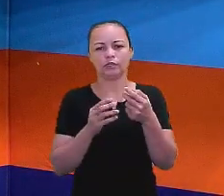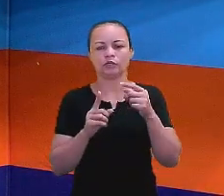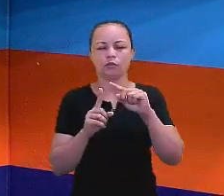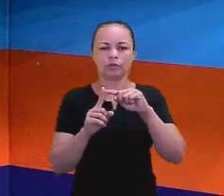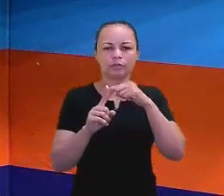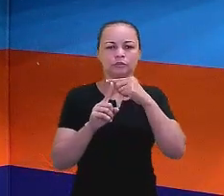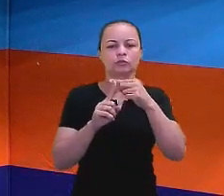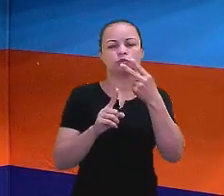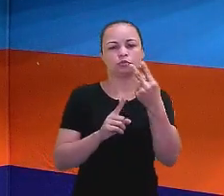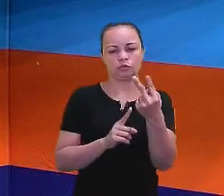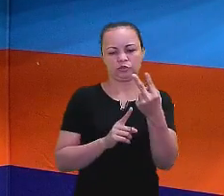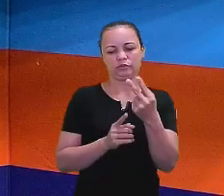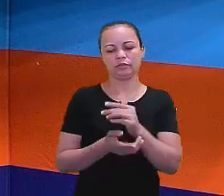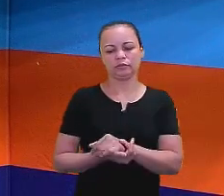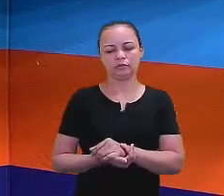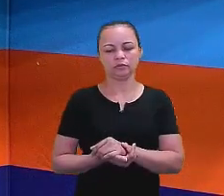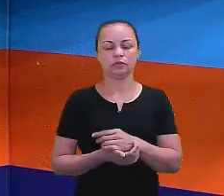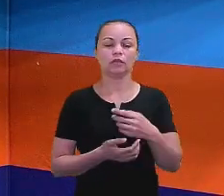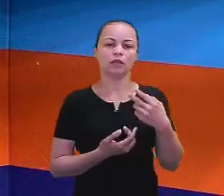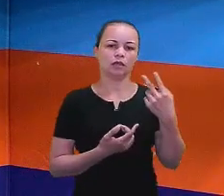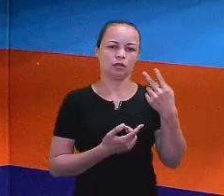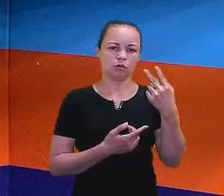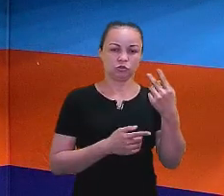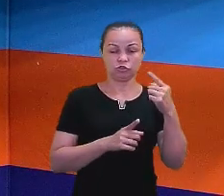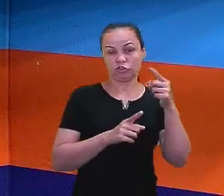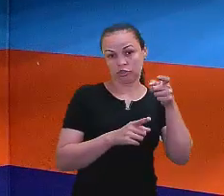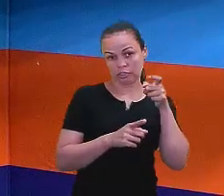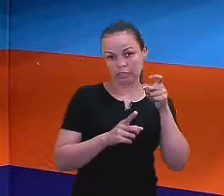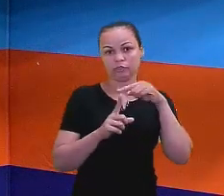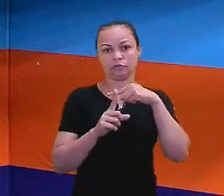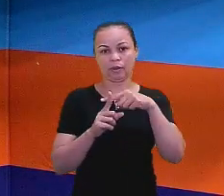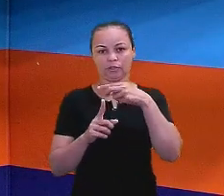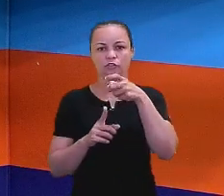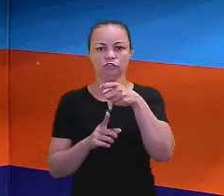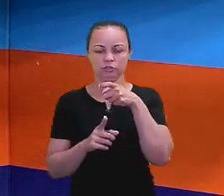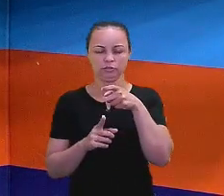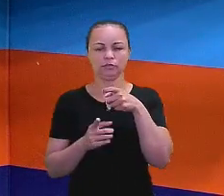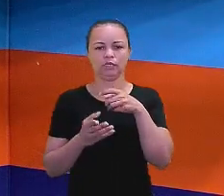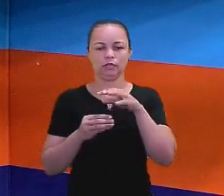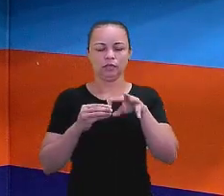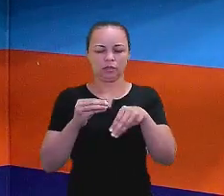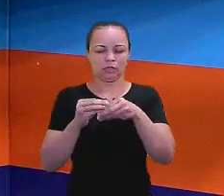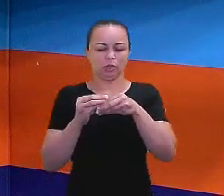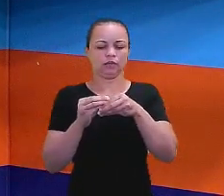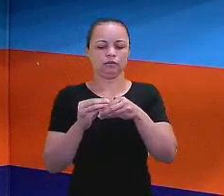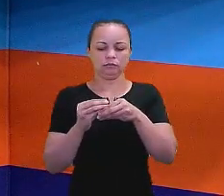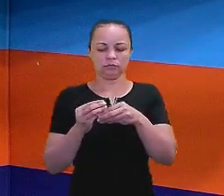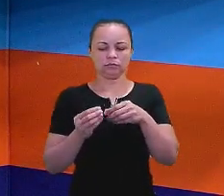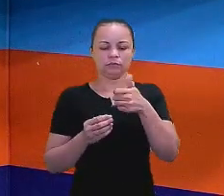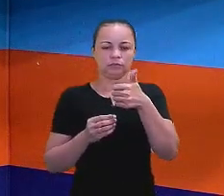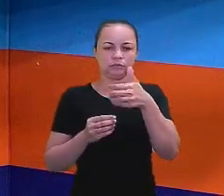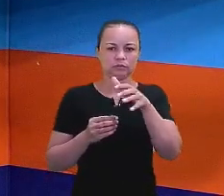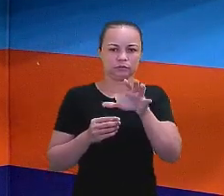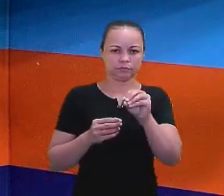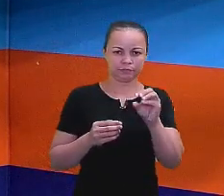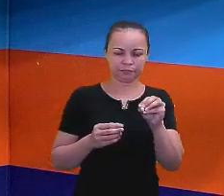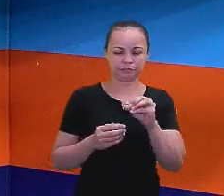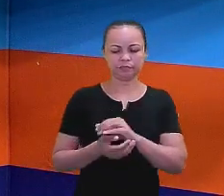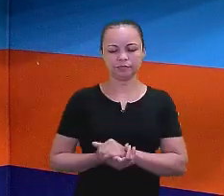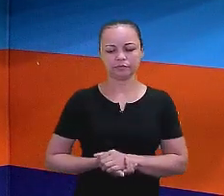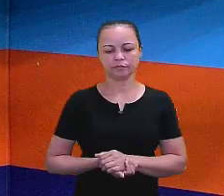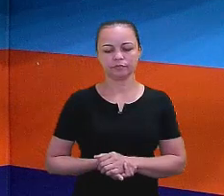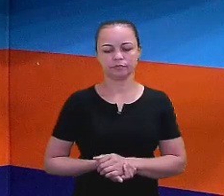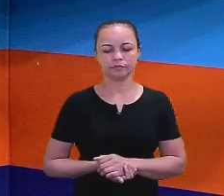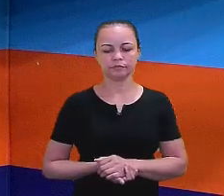vezes, né? Uma vez, depois outra vez. E eu vou adicionar esses dois valores ao 100. Somando as